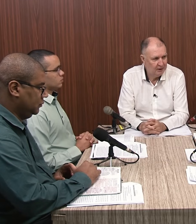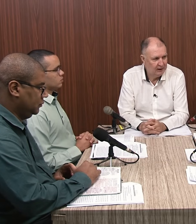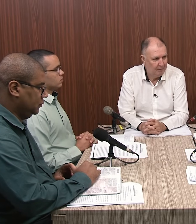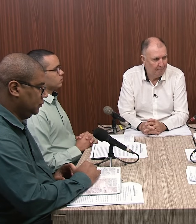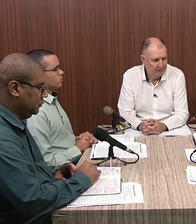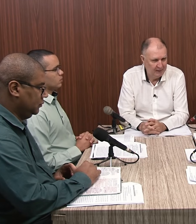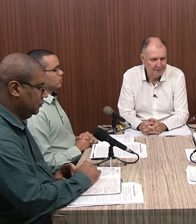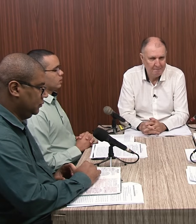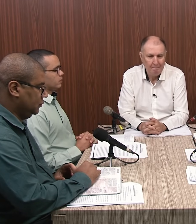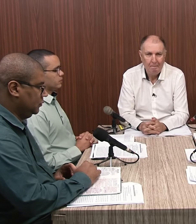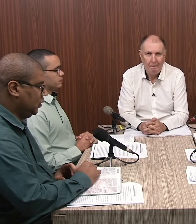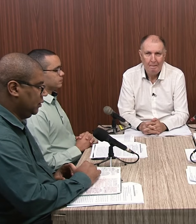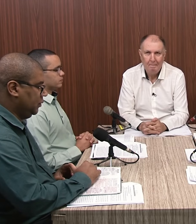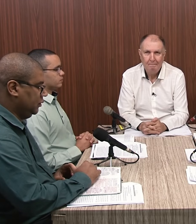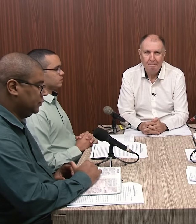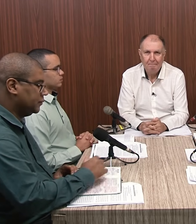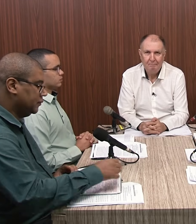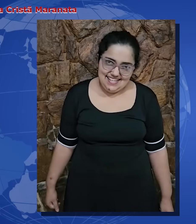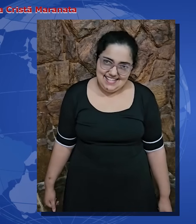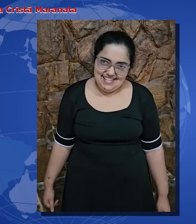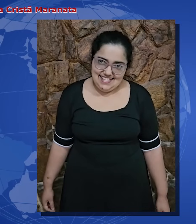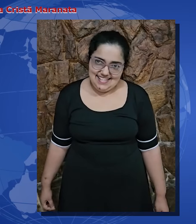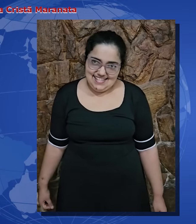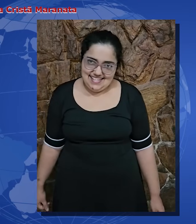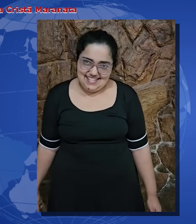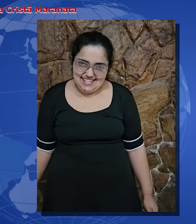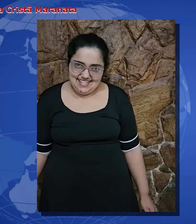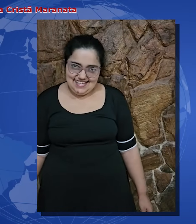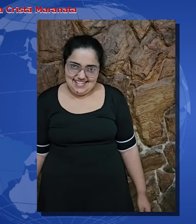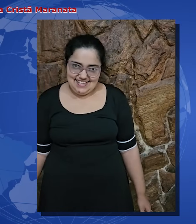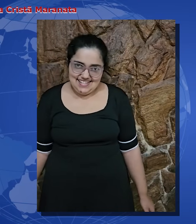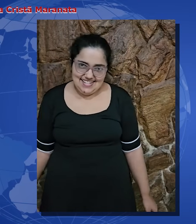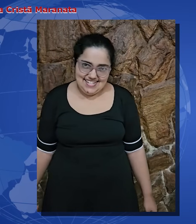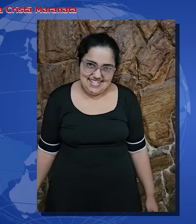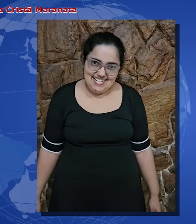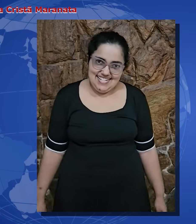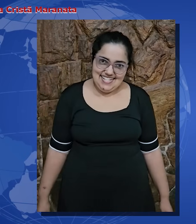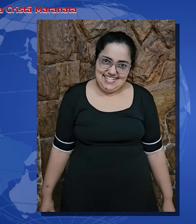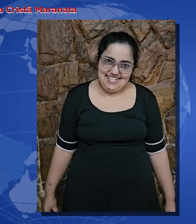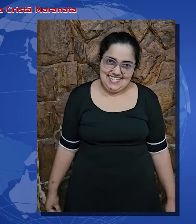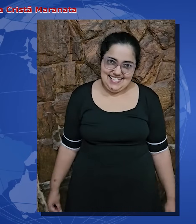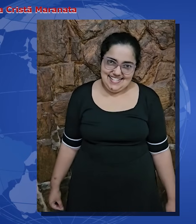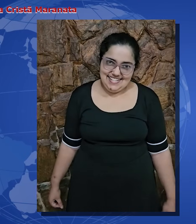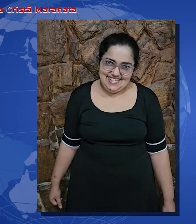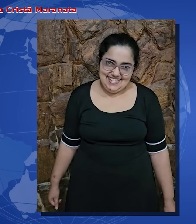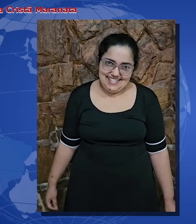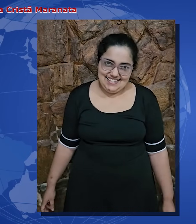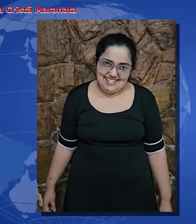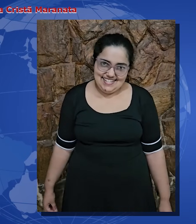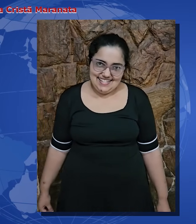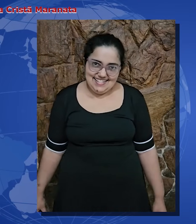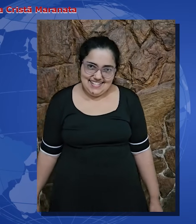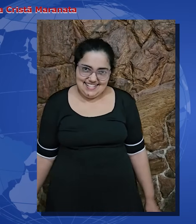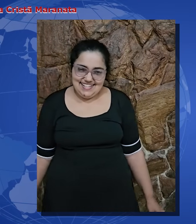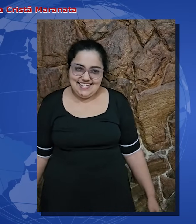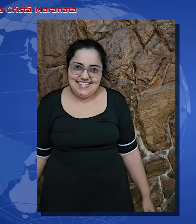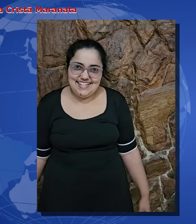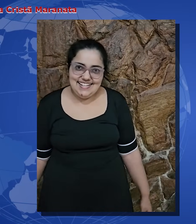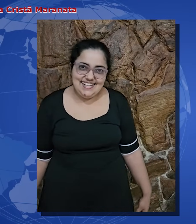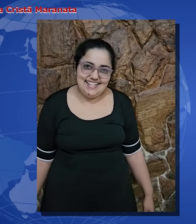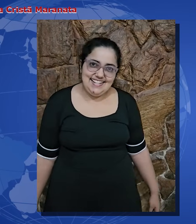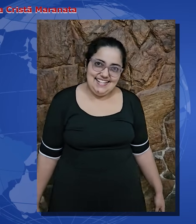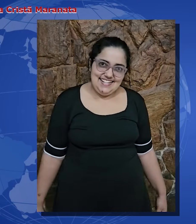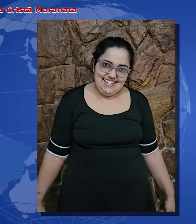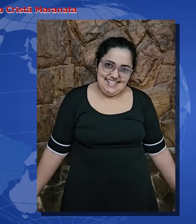vamos comentar. Amém? Amém. A paz do Senhor, Ana Caroline. Vamos responder a questão de